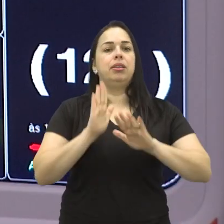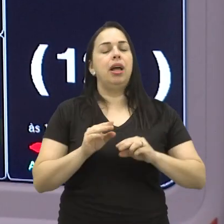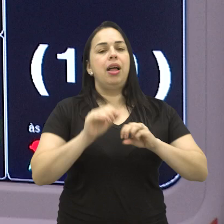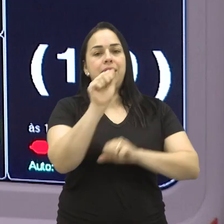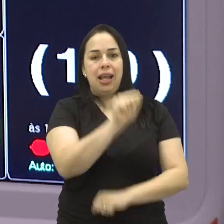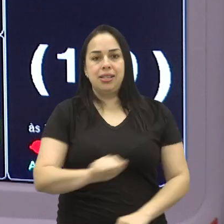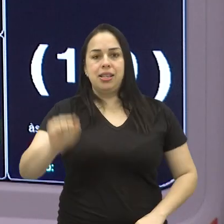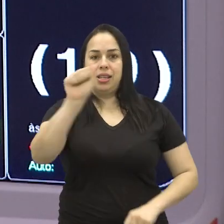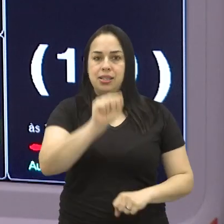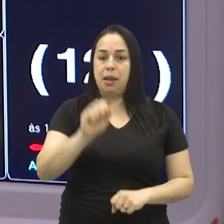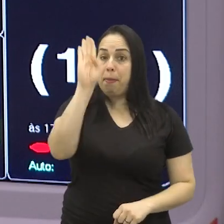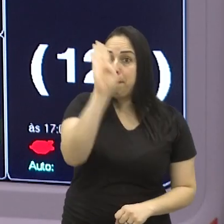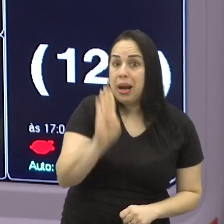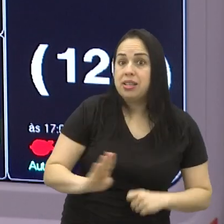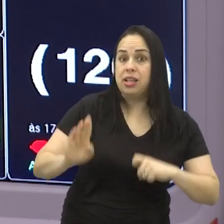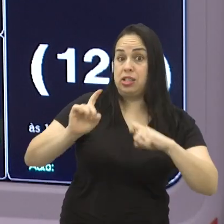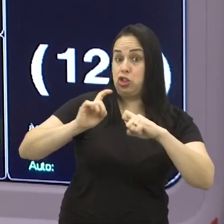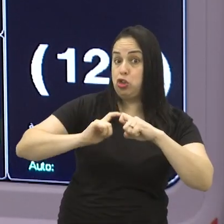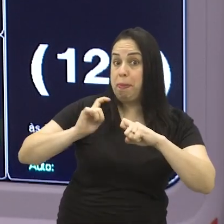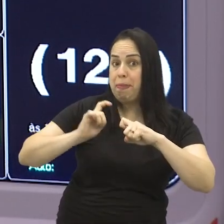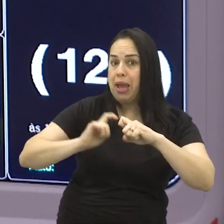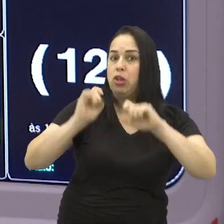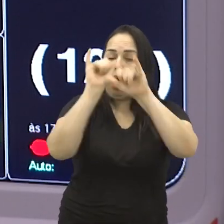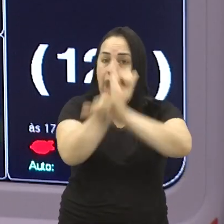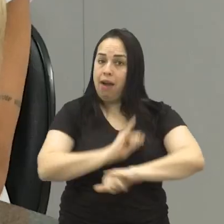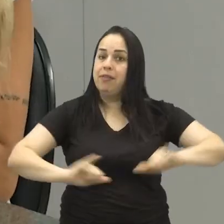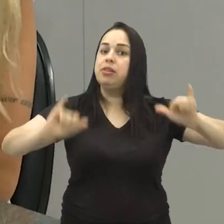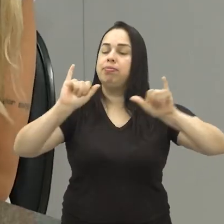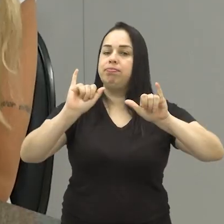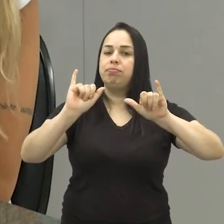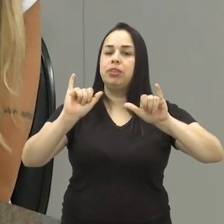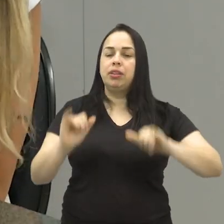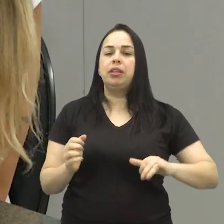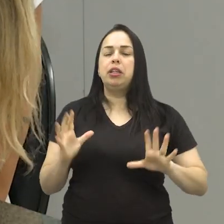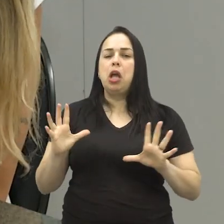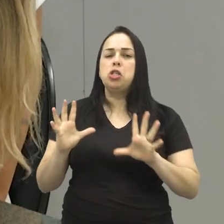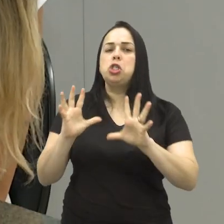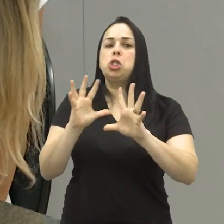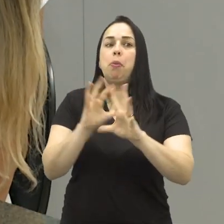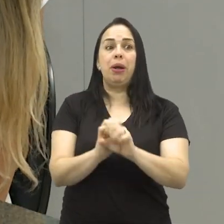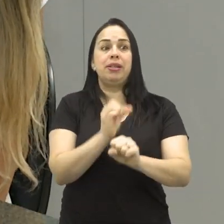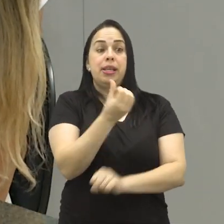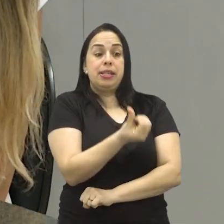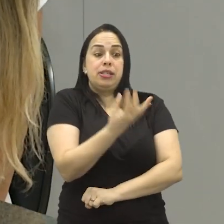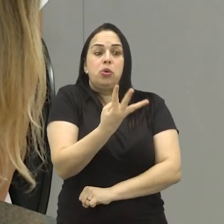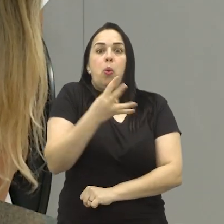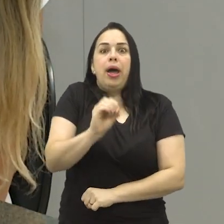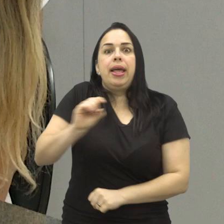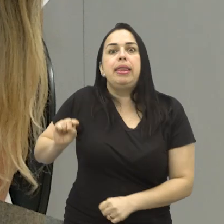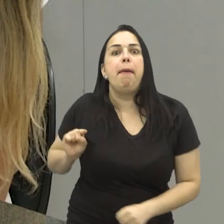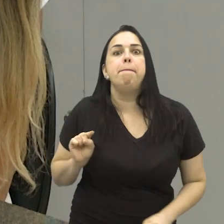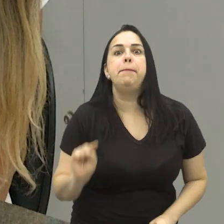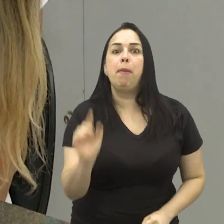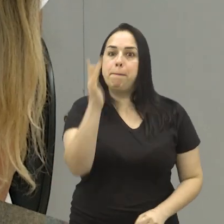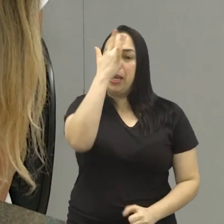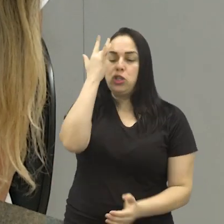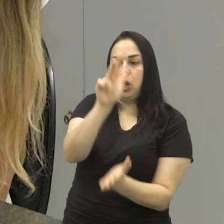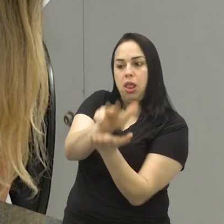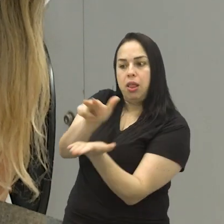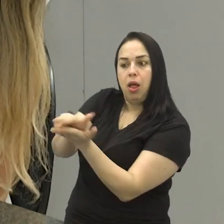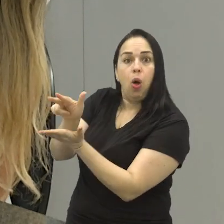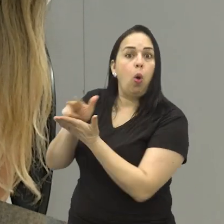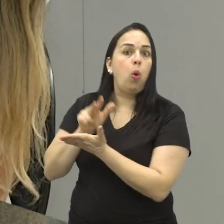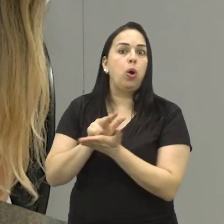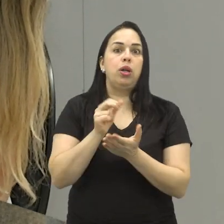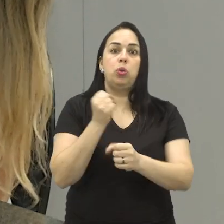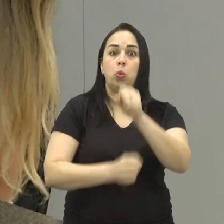alerta é da Associação Brasileira de Medicina de Emergência, que registrou mais de 640 mil internações desse tipo